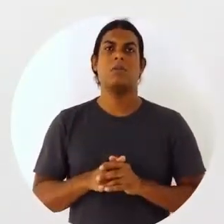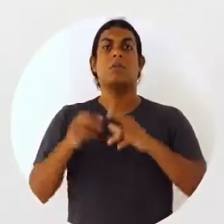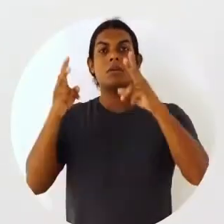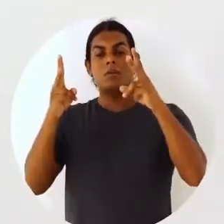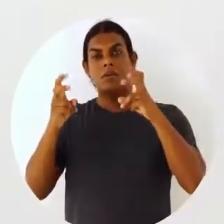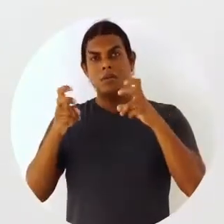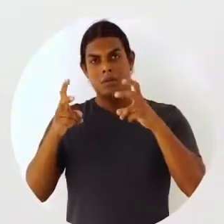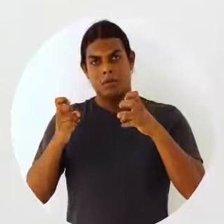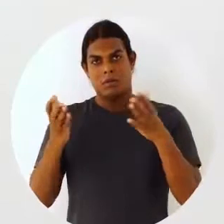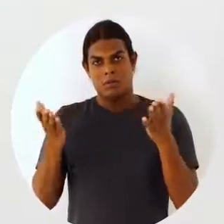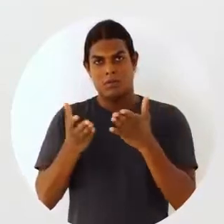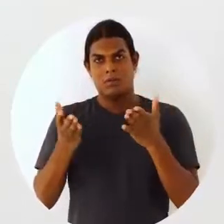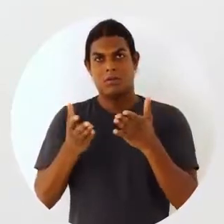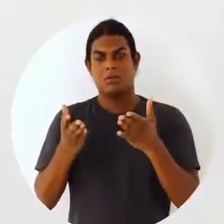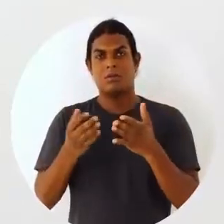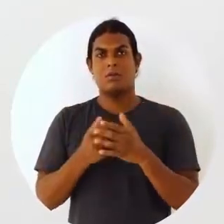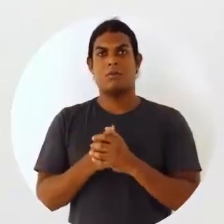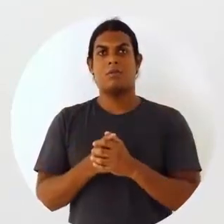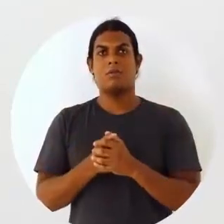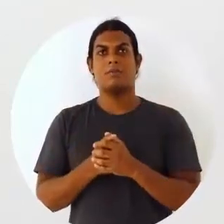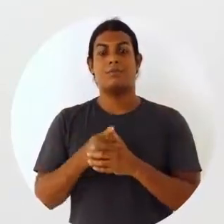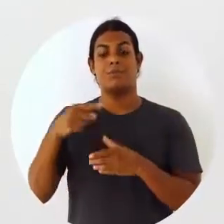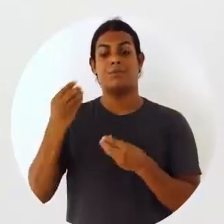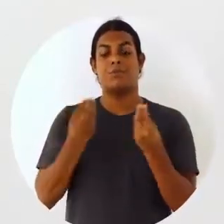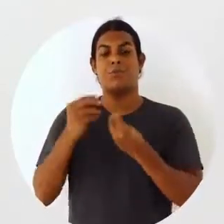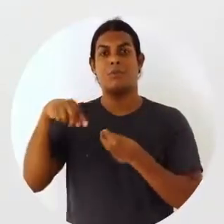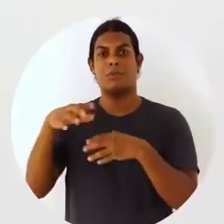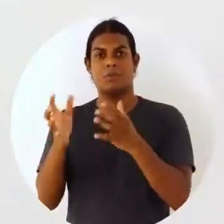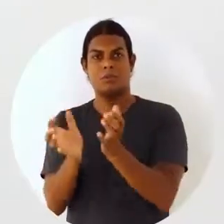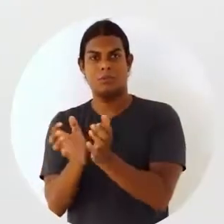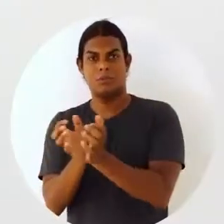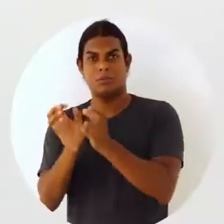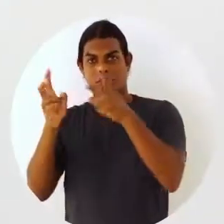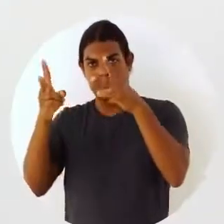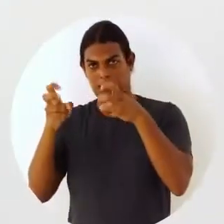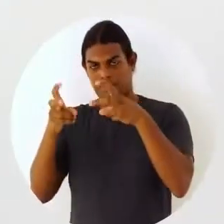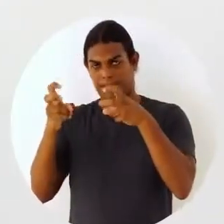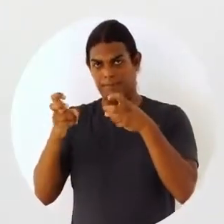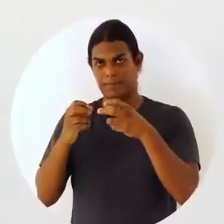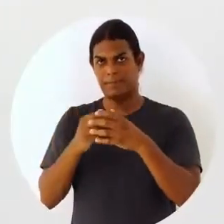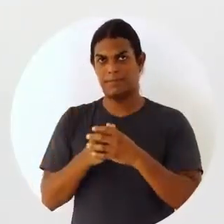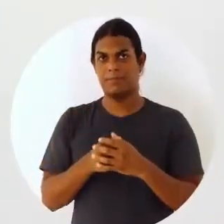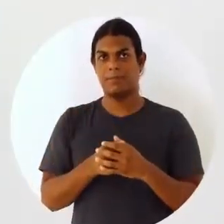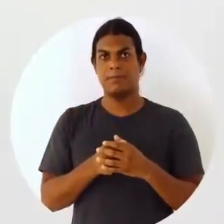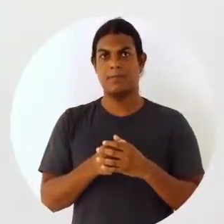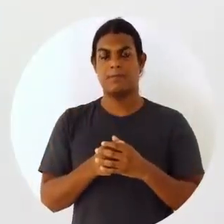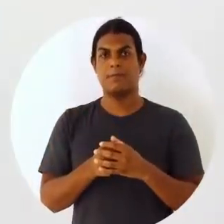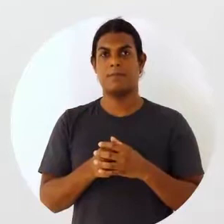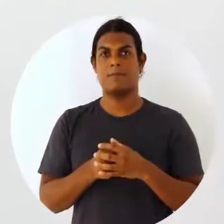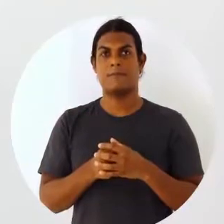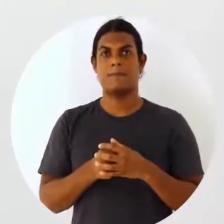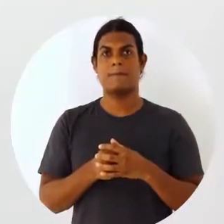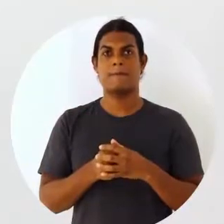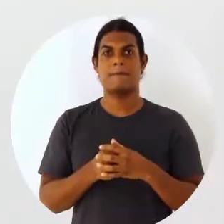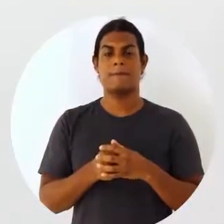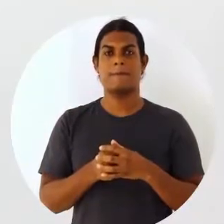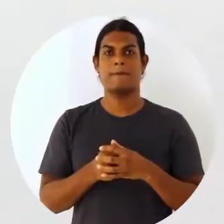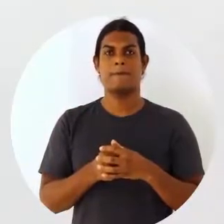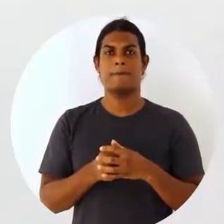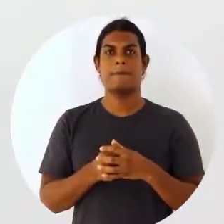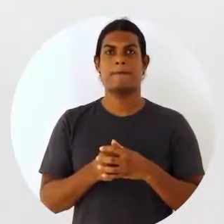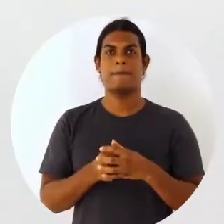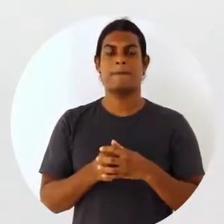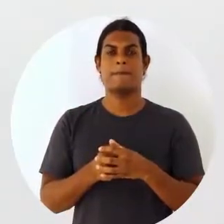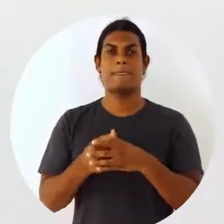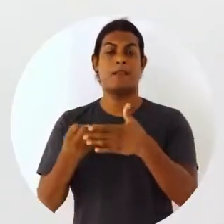agora, a partir como esses grupos identificavam que deveriam ser a sua produção, é que de fato era